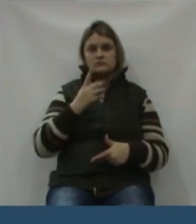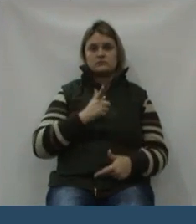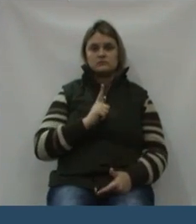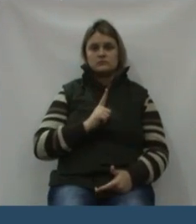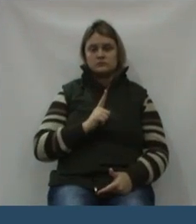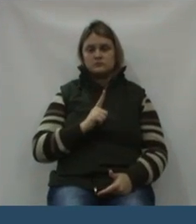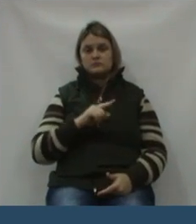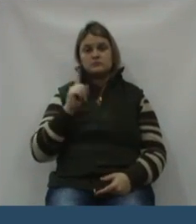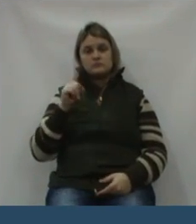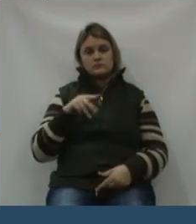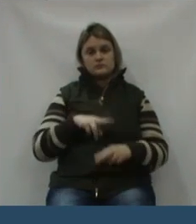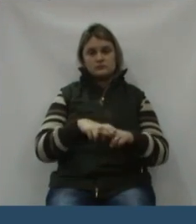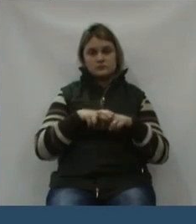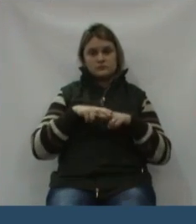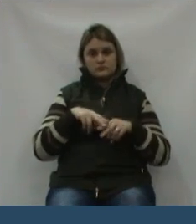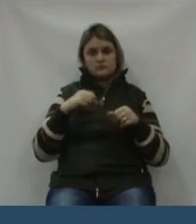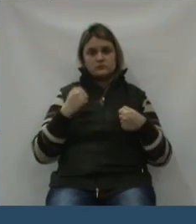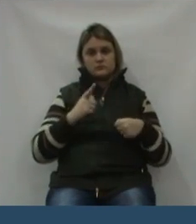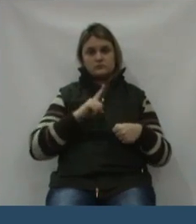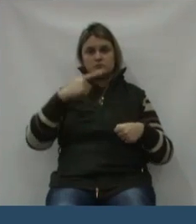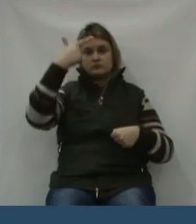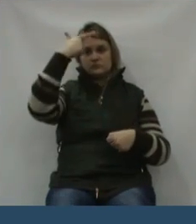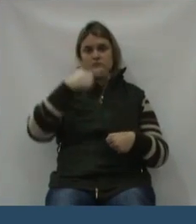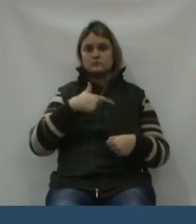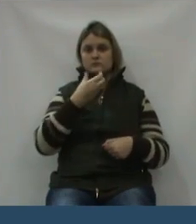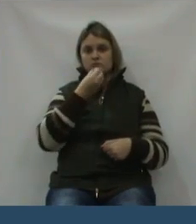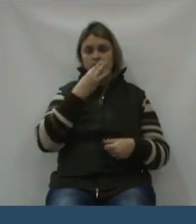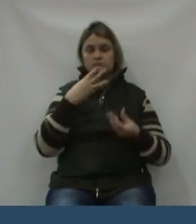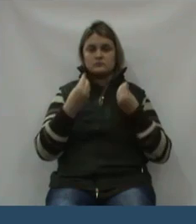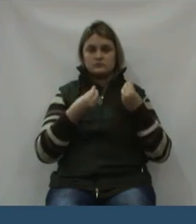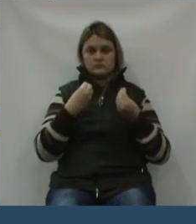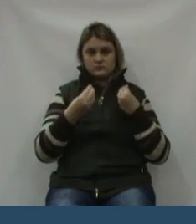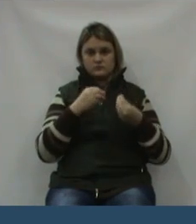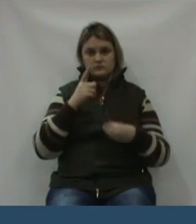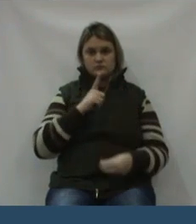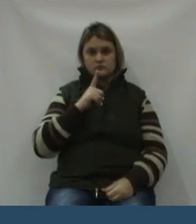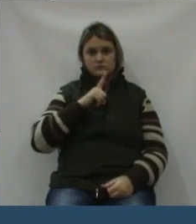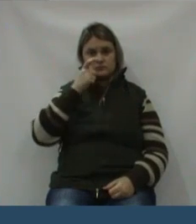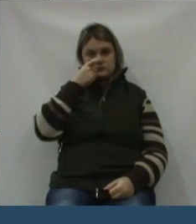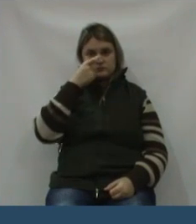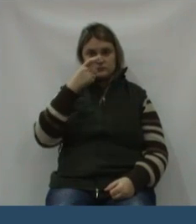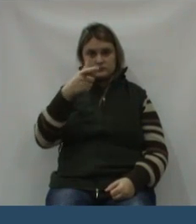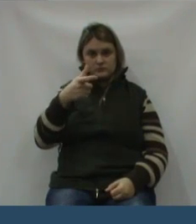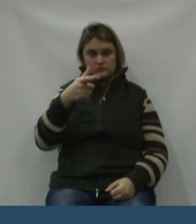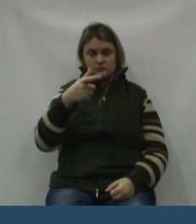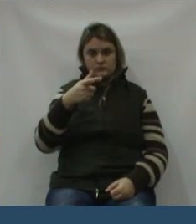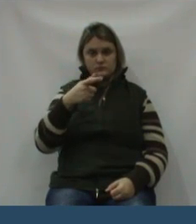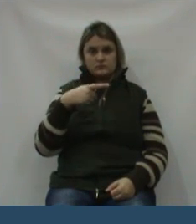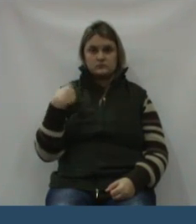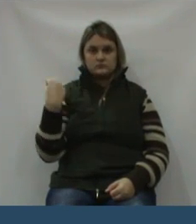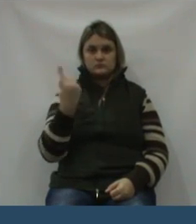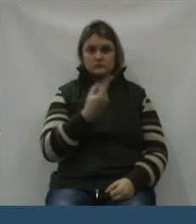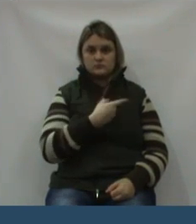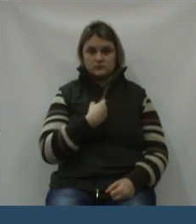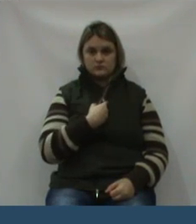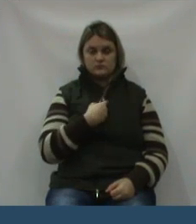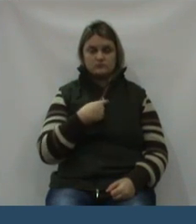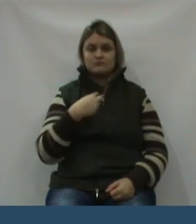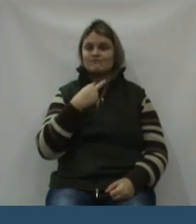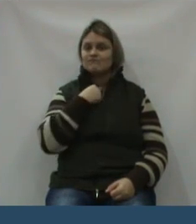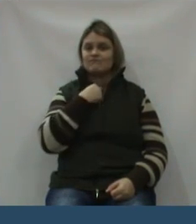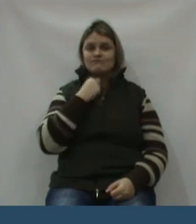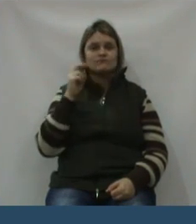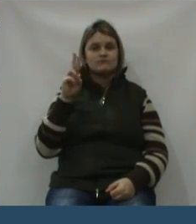pior. É por isso que nós temos que tomar uma atitude. E como trata-se de interesse local, nós não